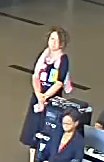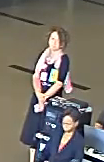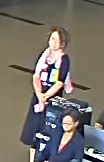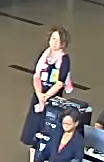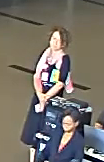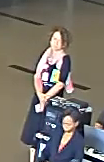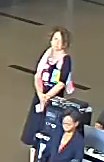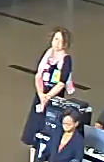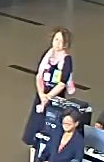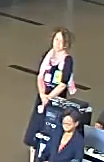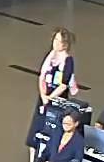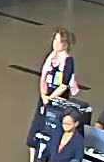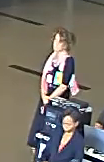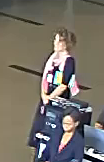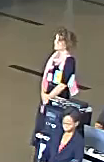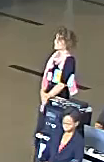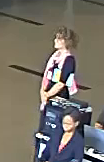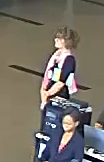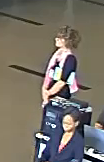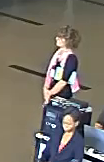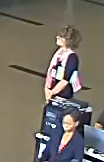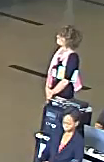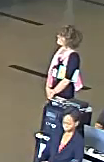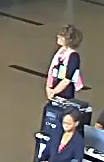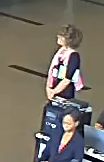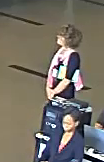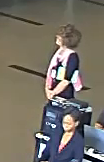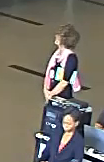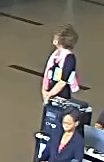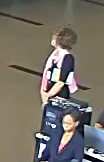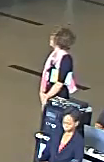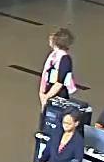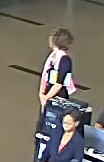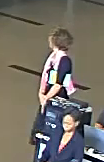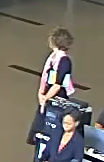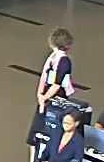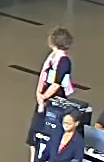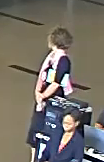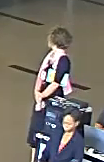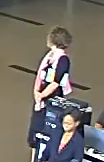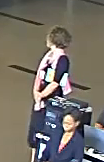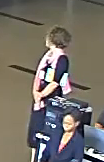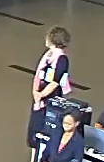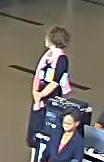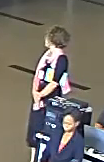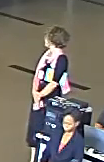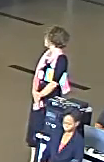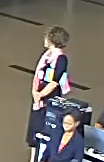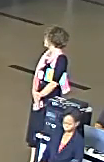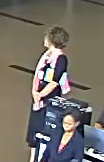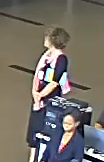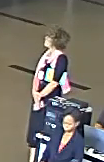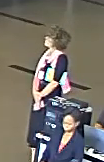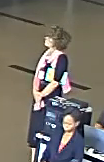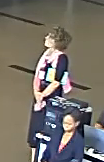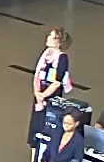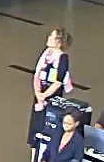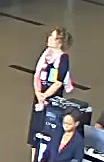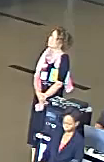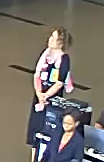e rescindido o contrato de concessão ou a gente caminha pro radicalismo nesse sentido ou